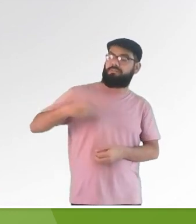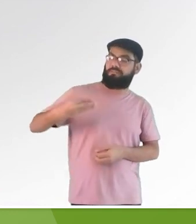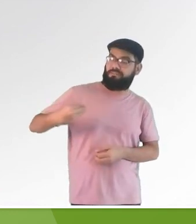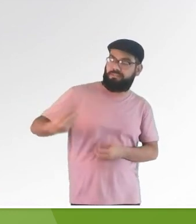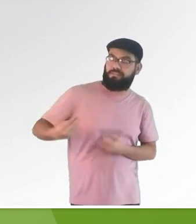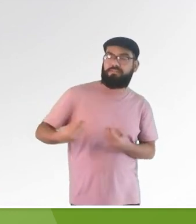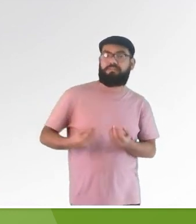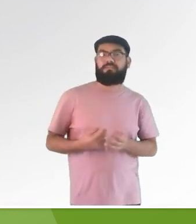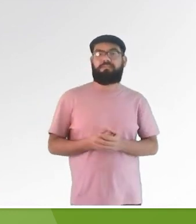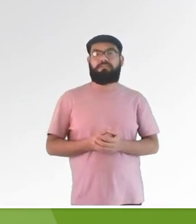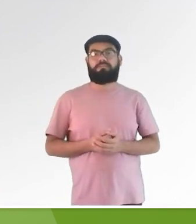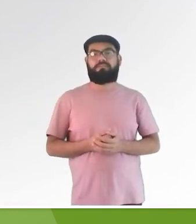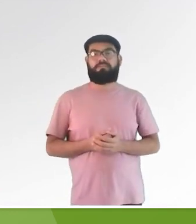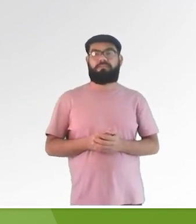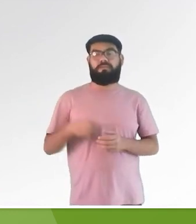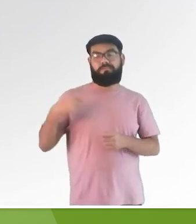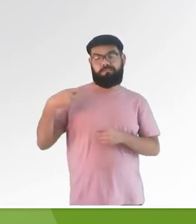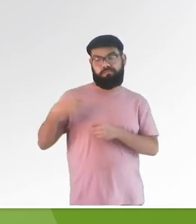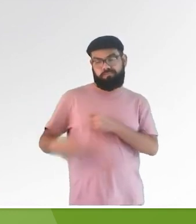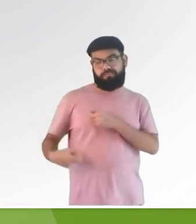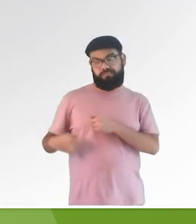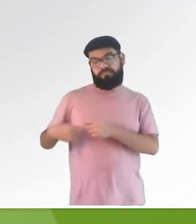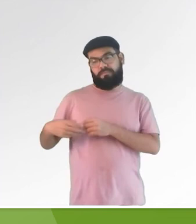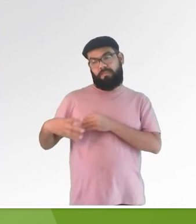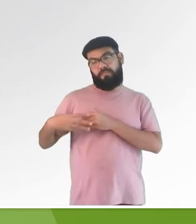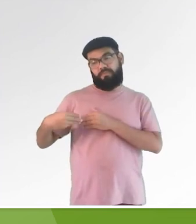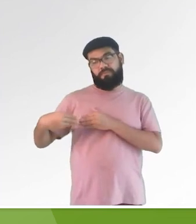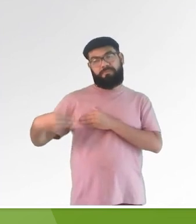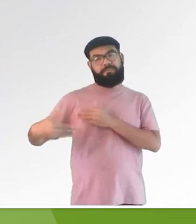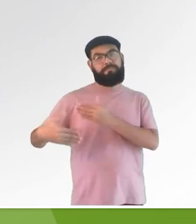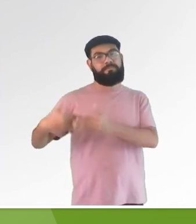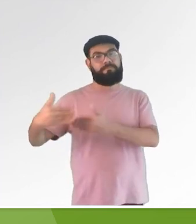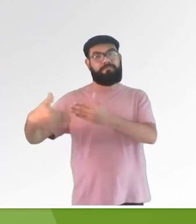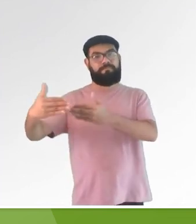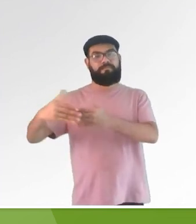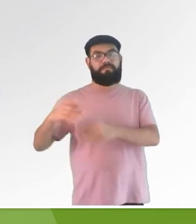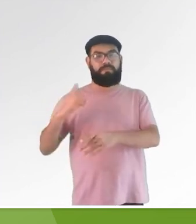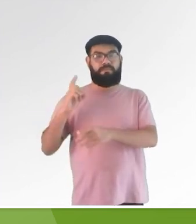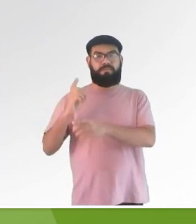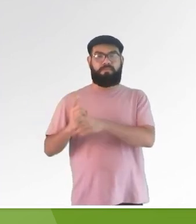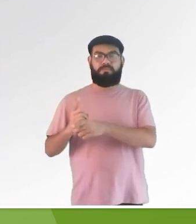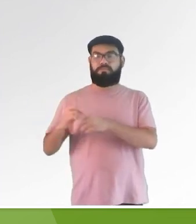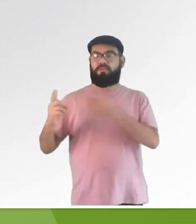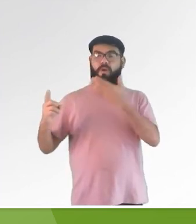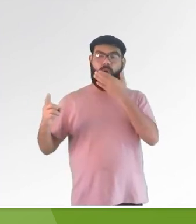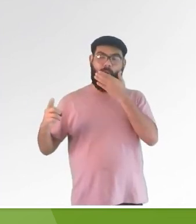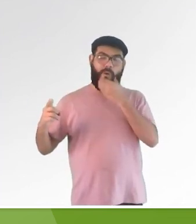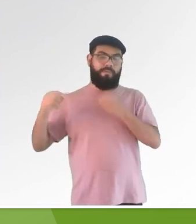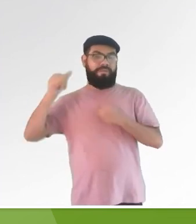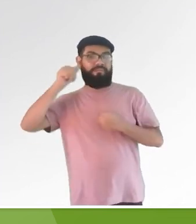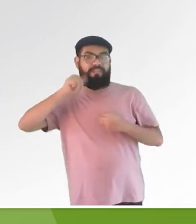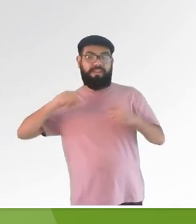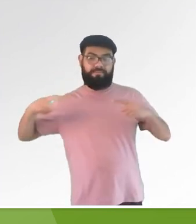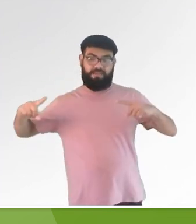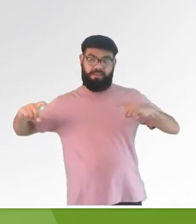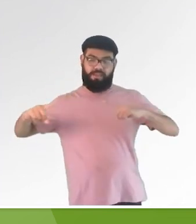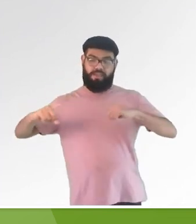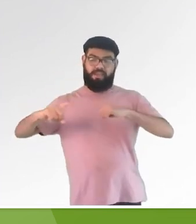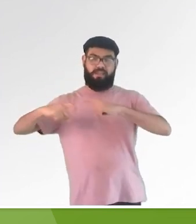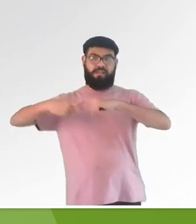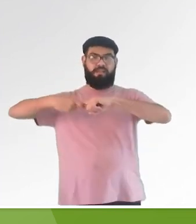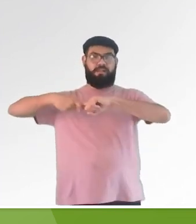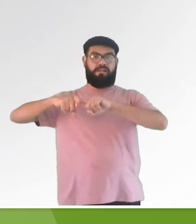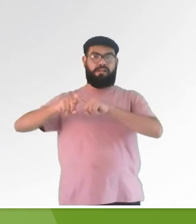da reprodução, do encontro de macho e fêmea, existe algum ritual de acasalamento, se